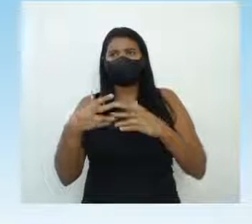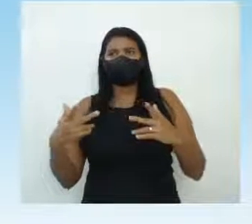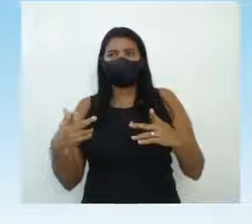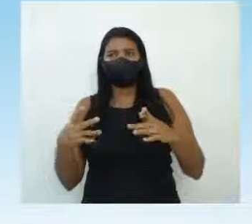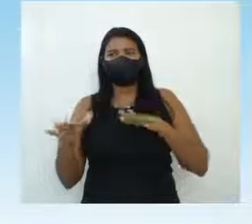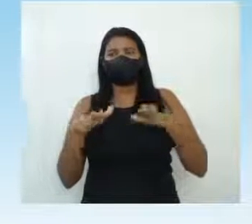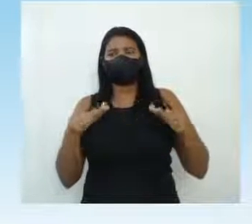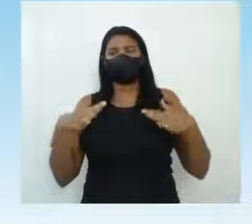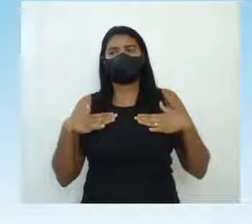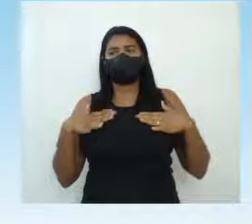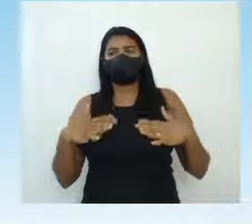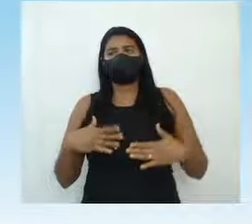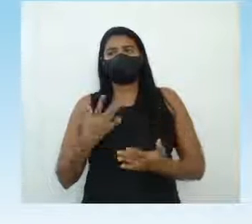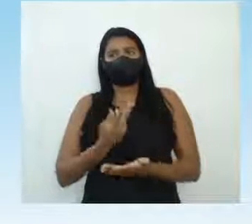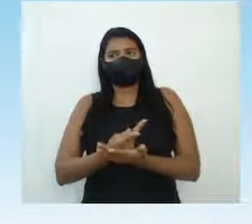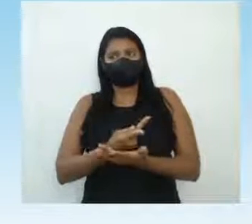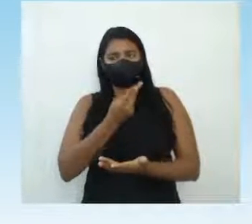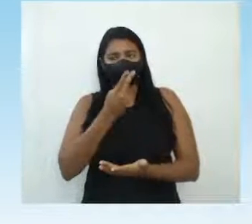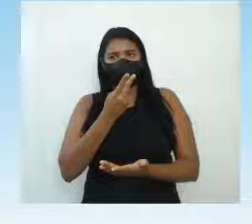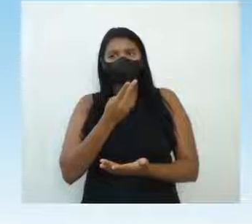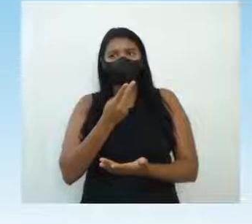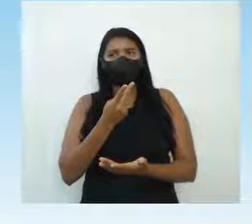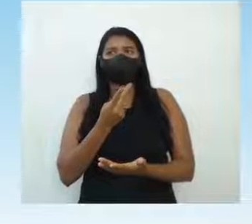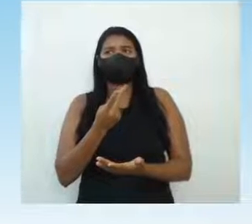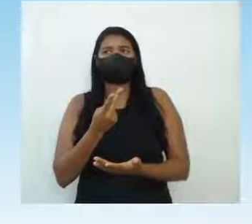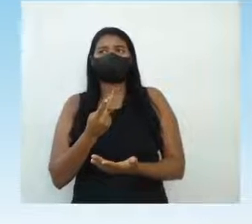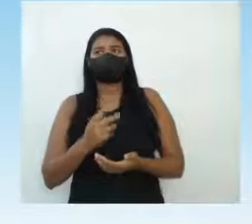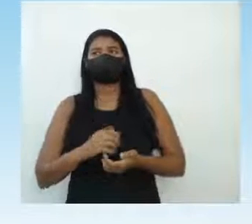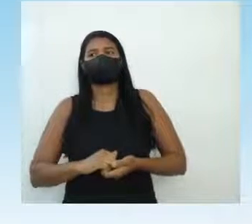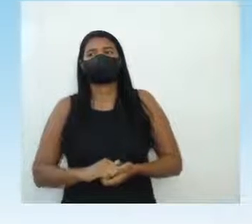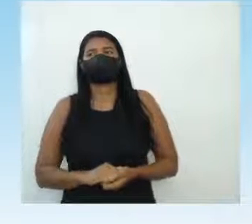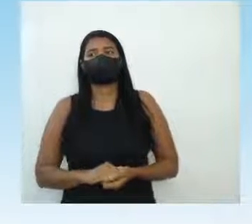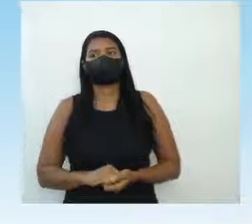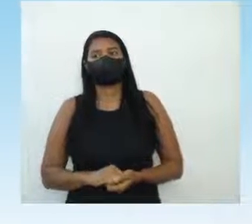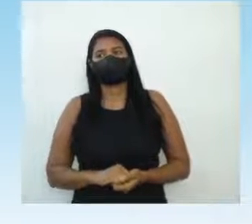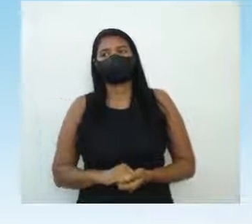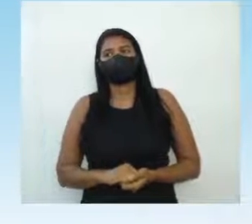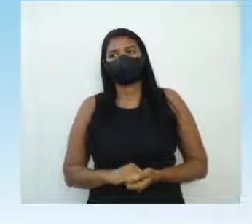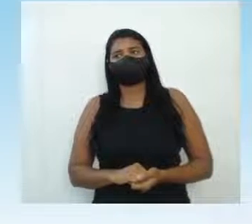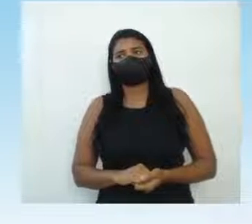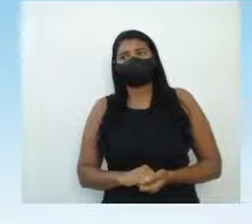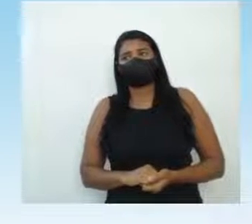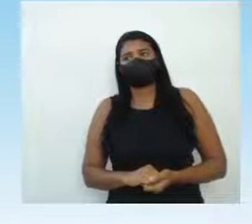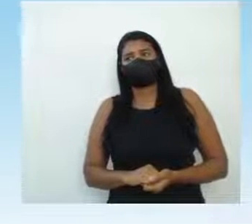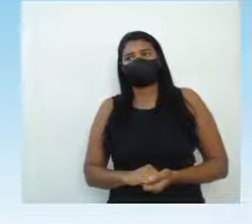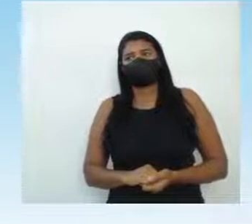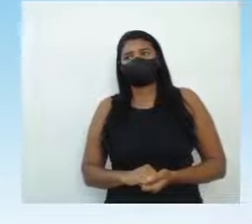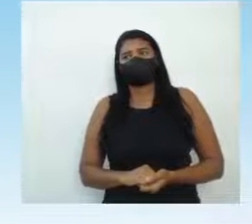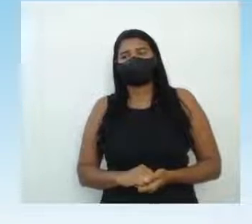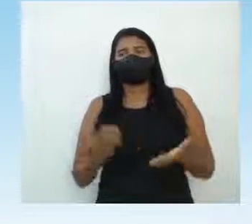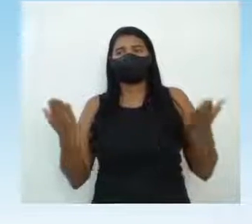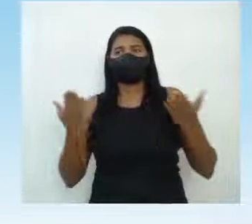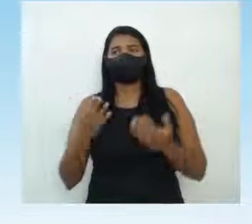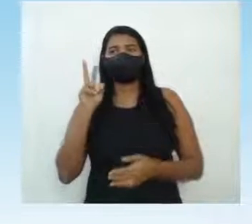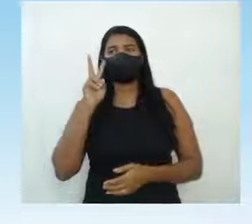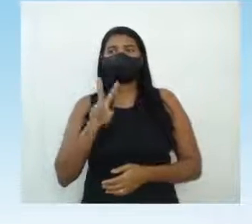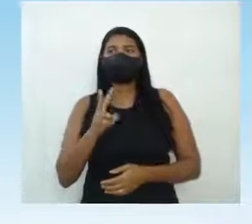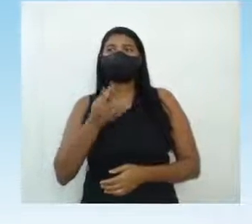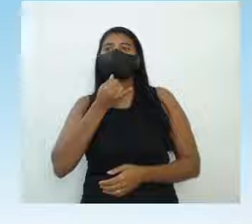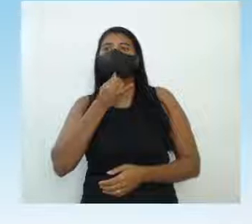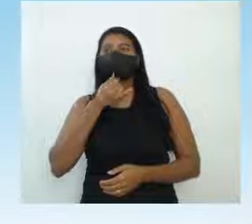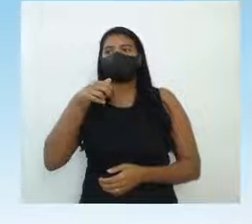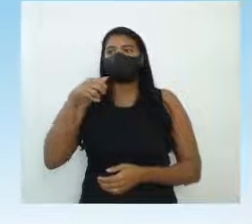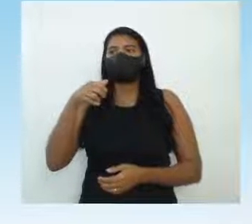e o movimento acontecer dessa forma fluida. Bom, a gente vai ver agora os